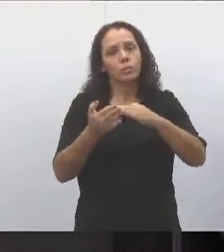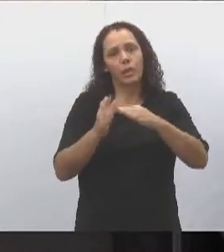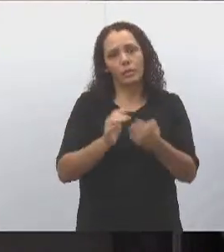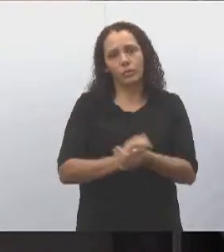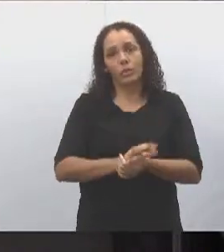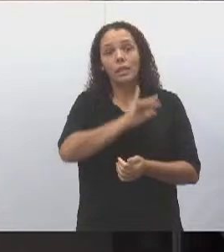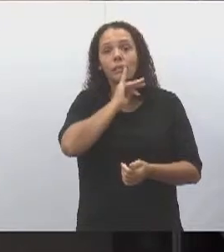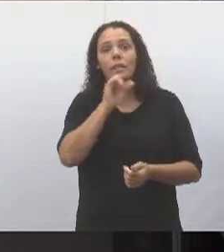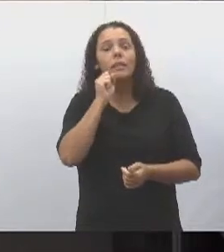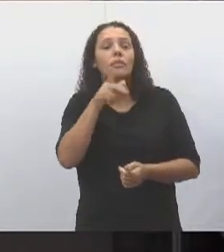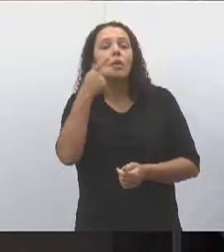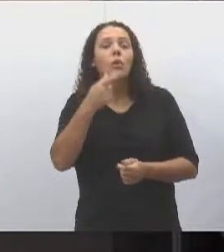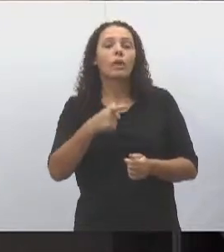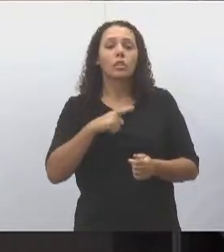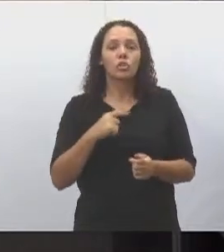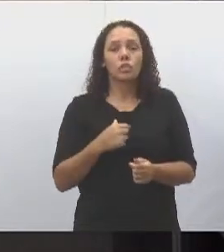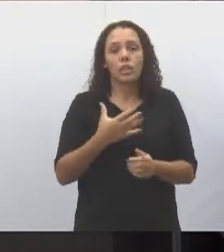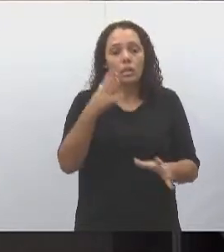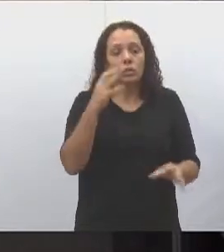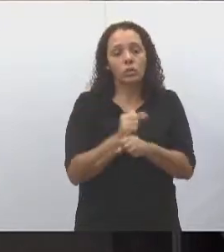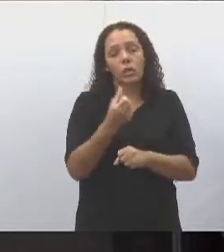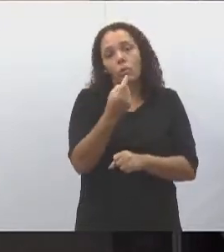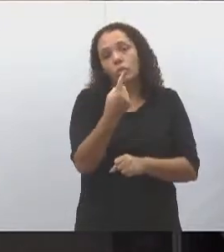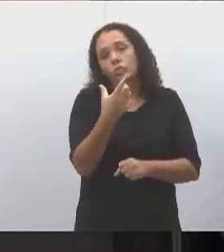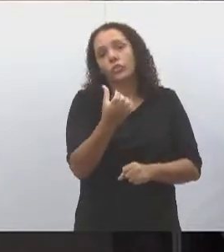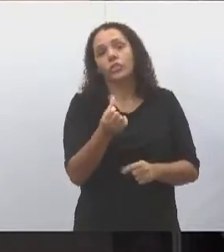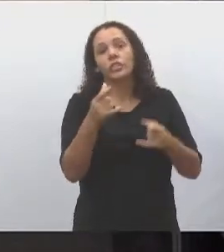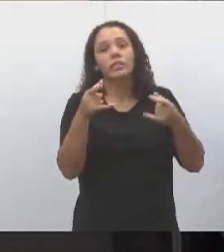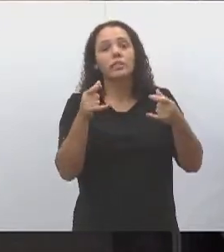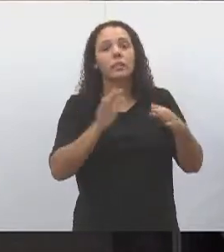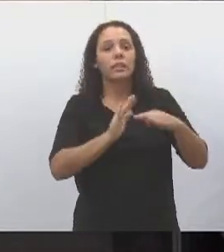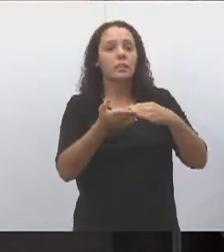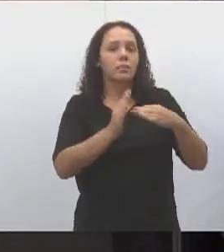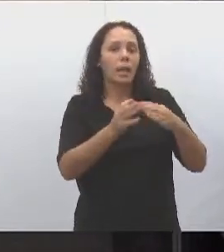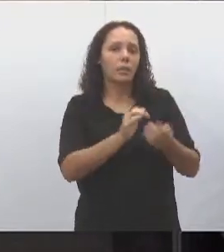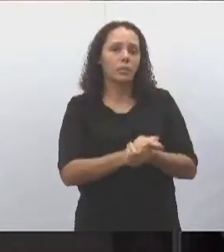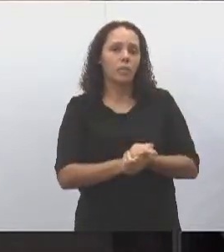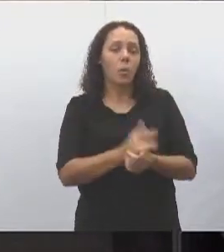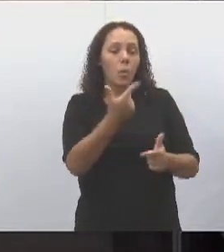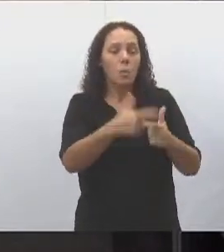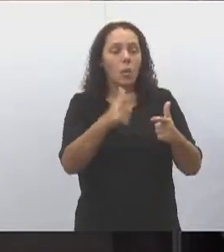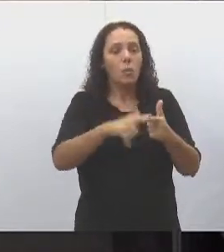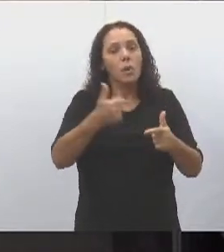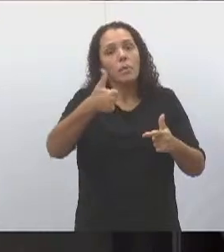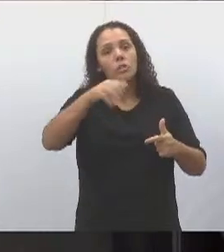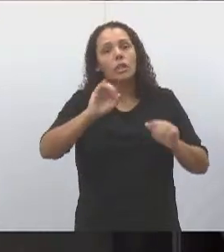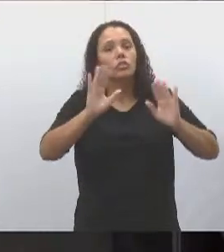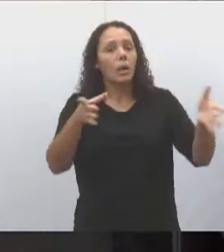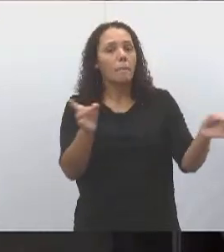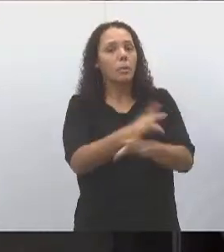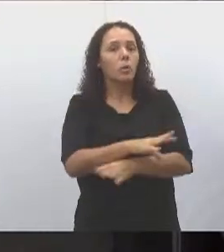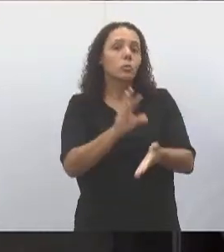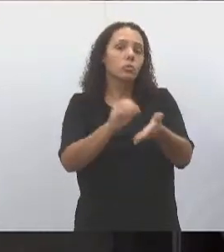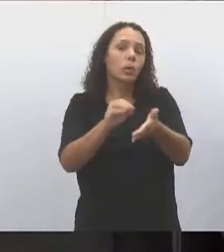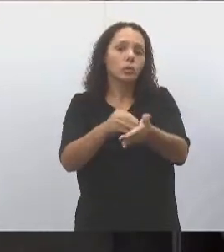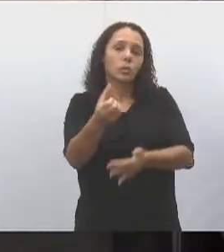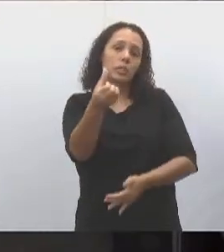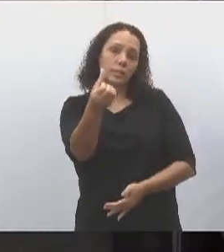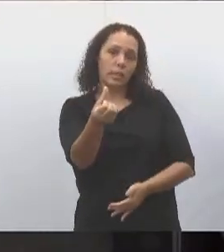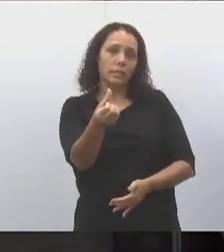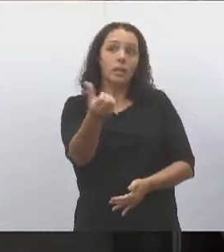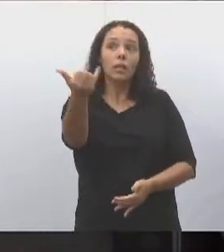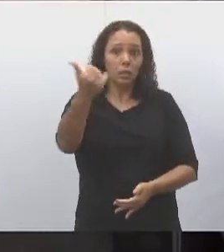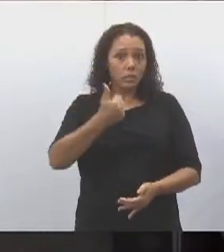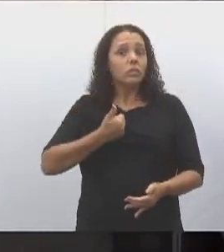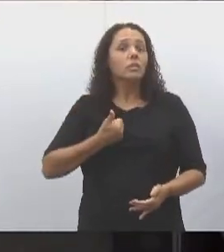bairros, 16. Eu resolvi o problema de 10, falta 6. Ele falou para